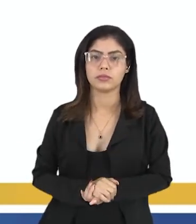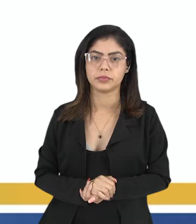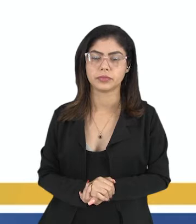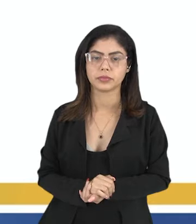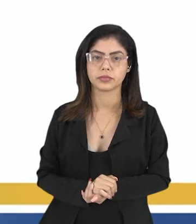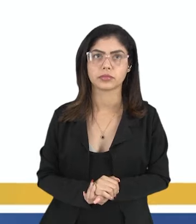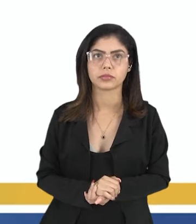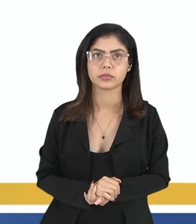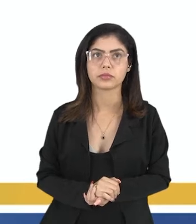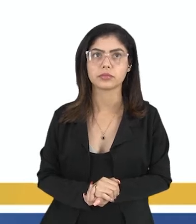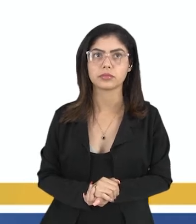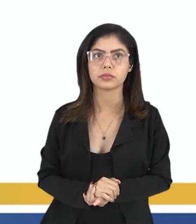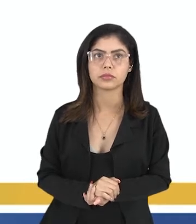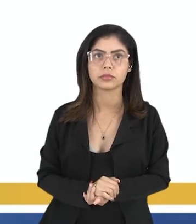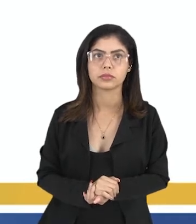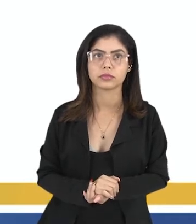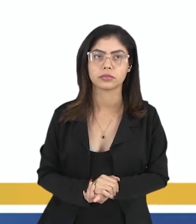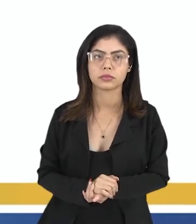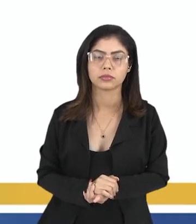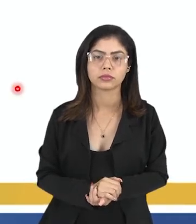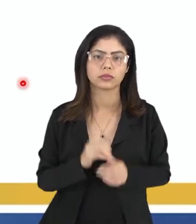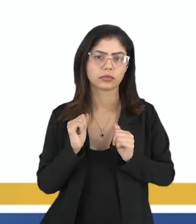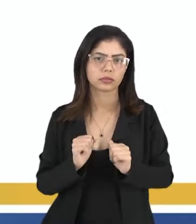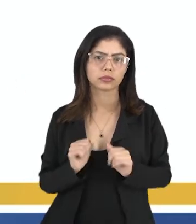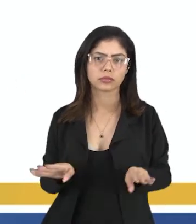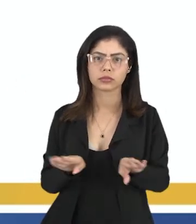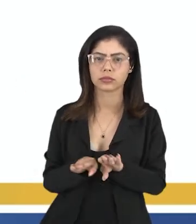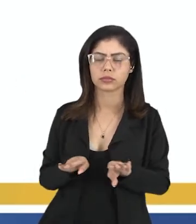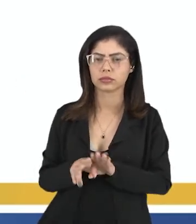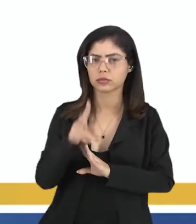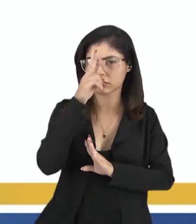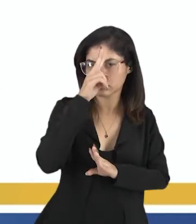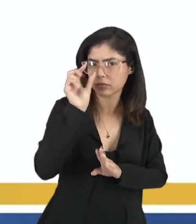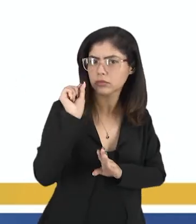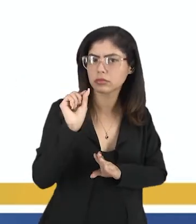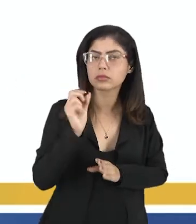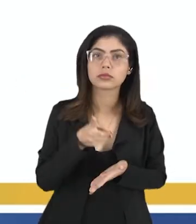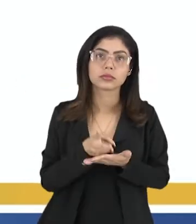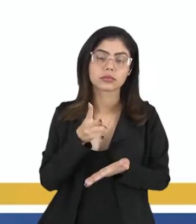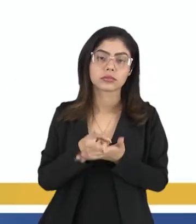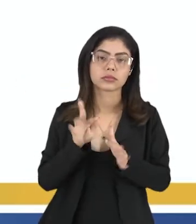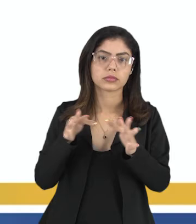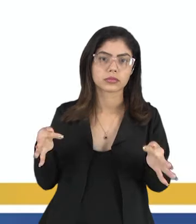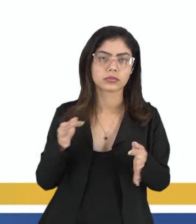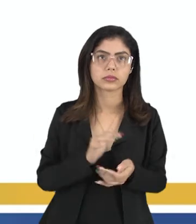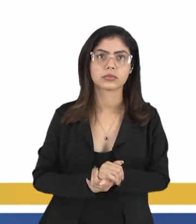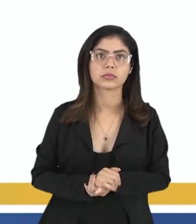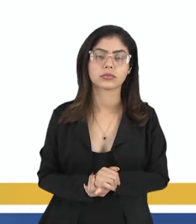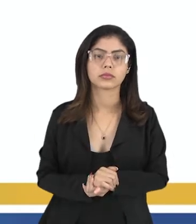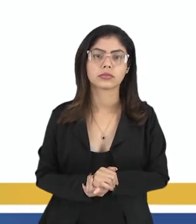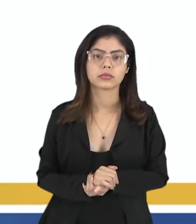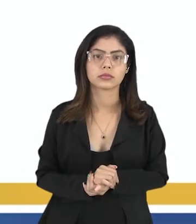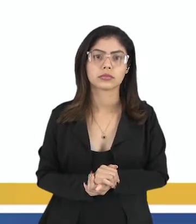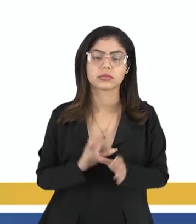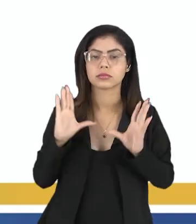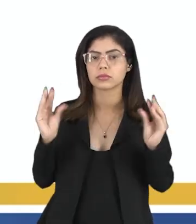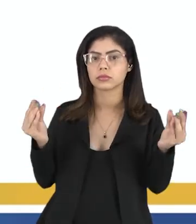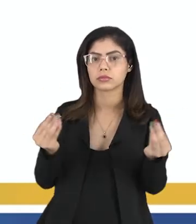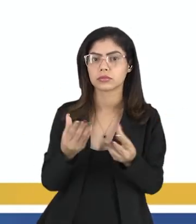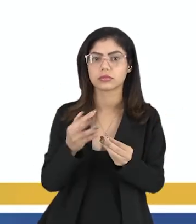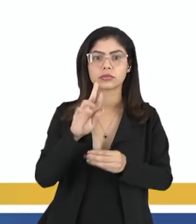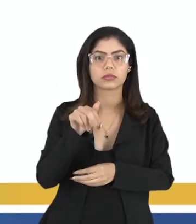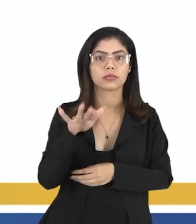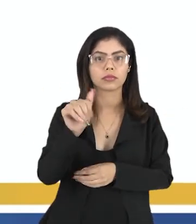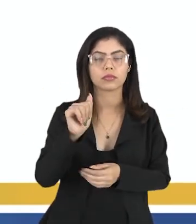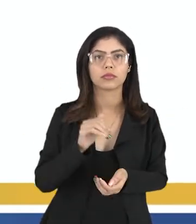também compostas. E aí você pode estar, vamos relembrar, o que é mesmo uma substância simples? Substância simples é aquela substância